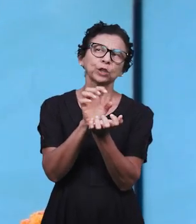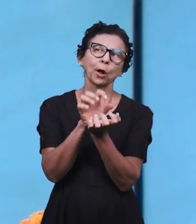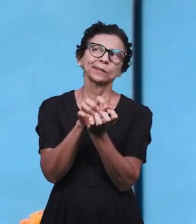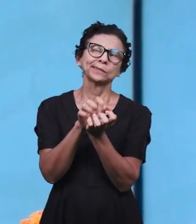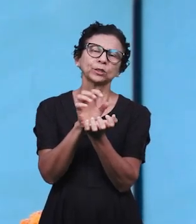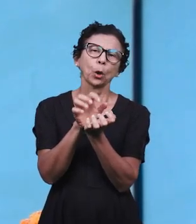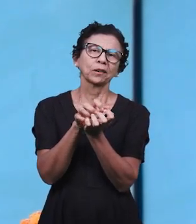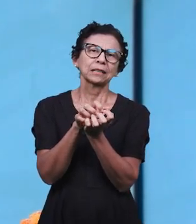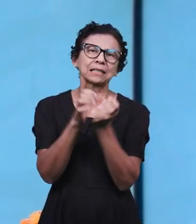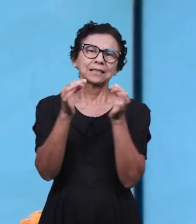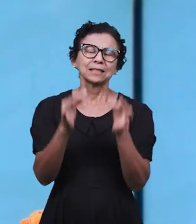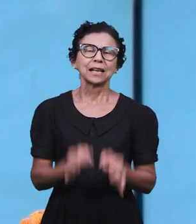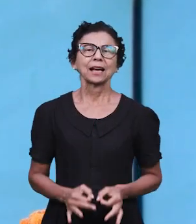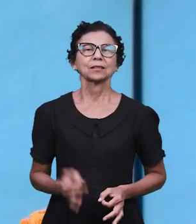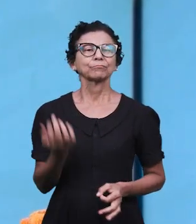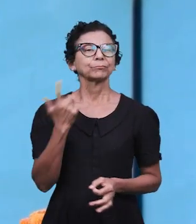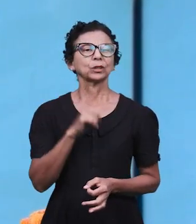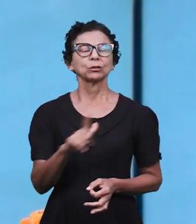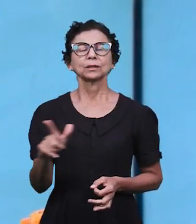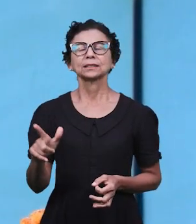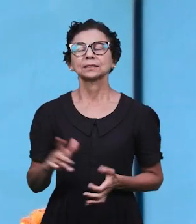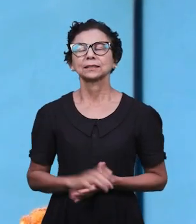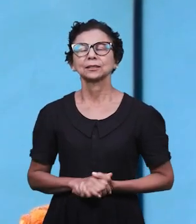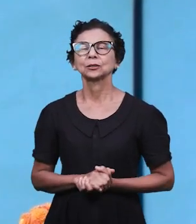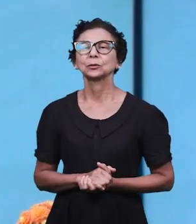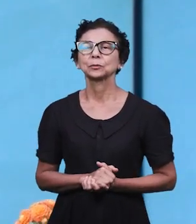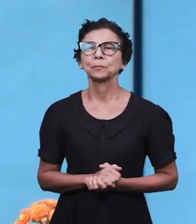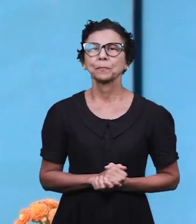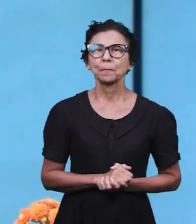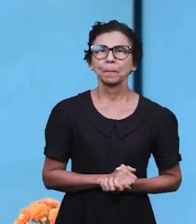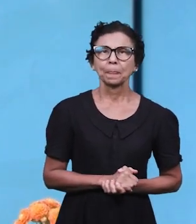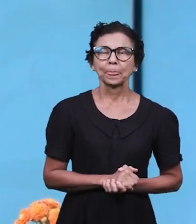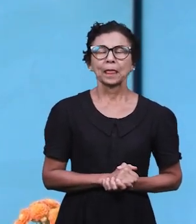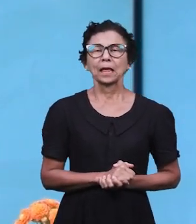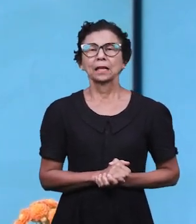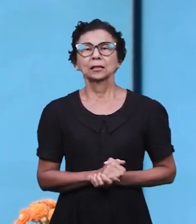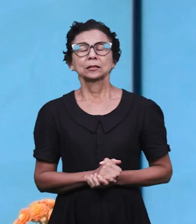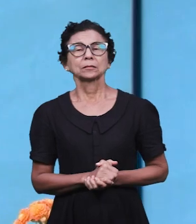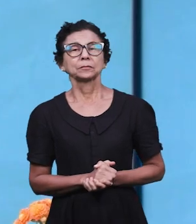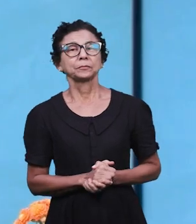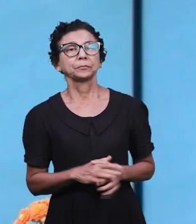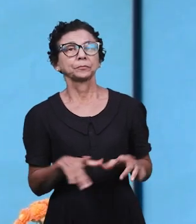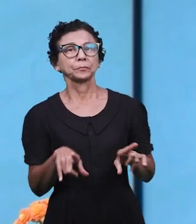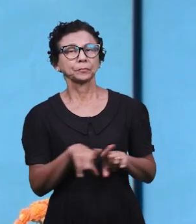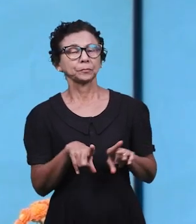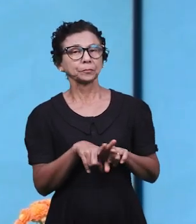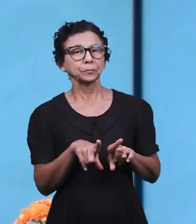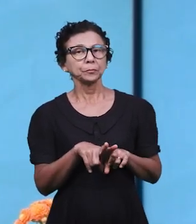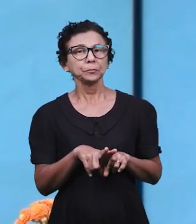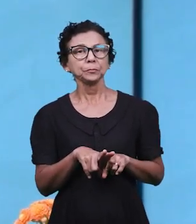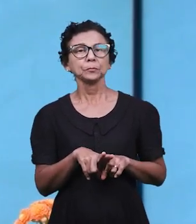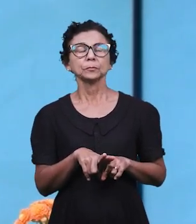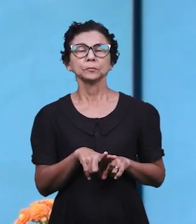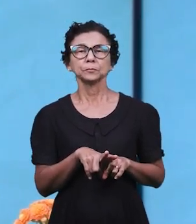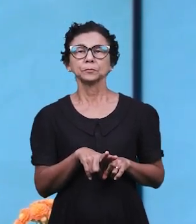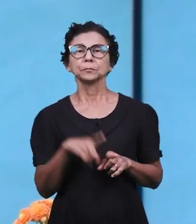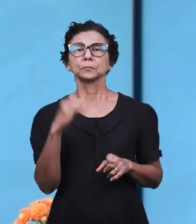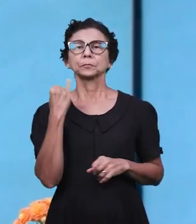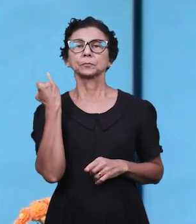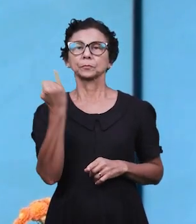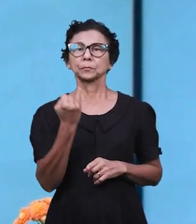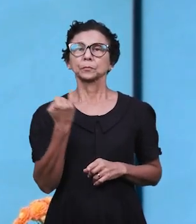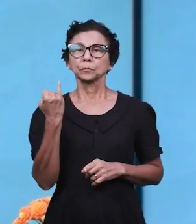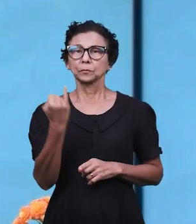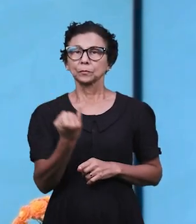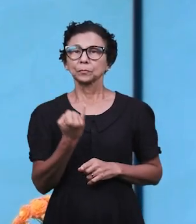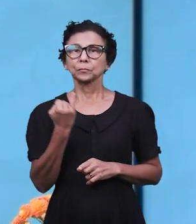correta. Então, além de um outro aspecto bucal, odontológico, da preservação do dente, que também é muito